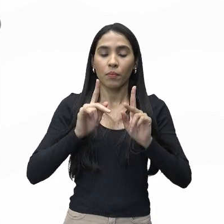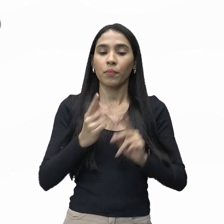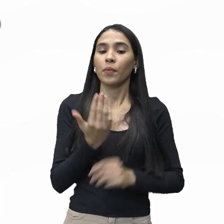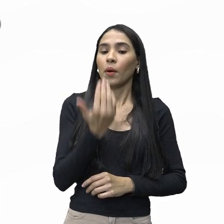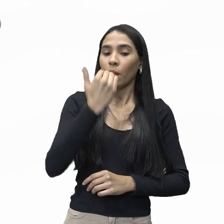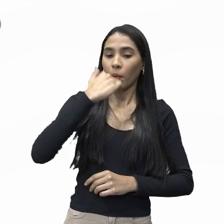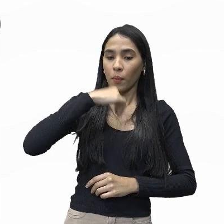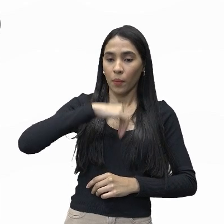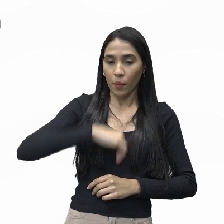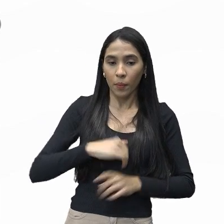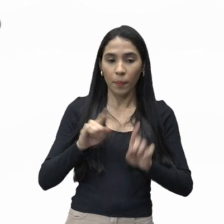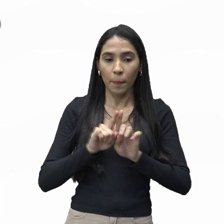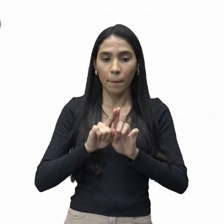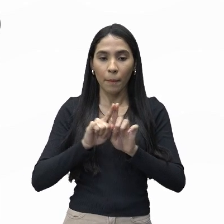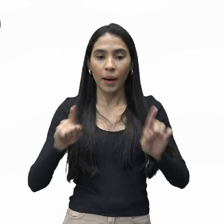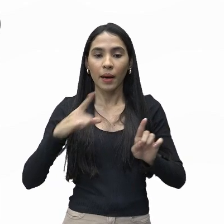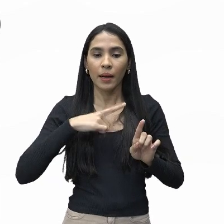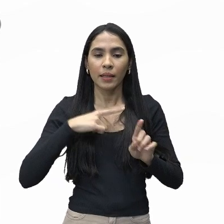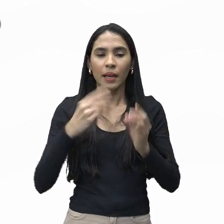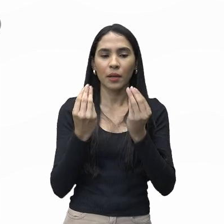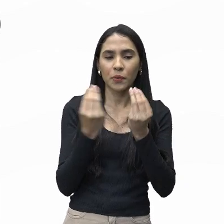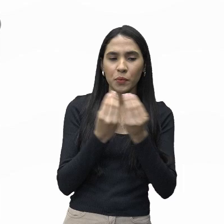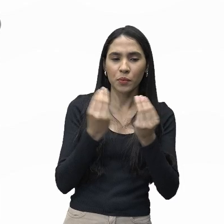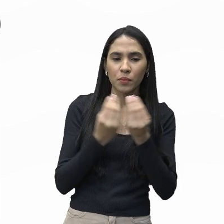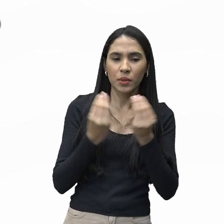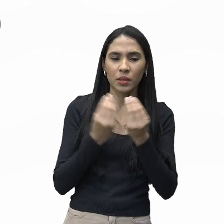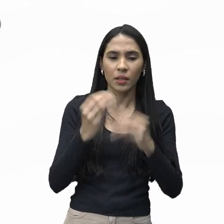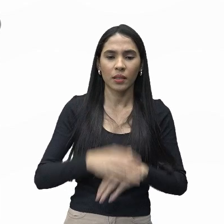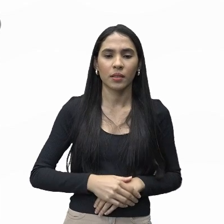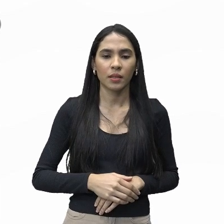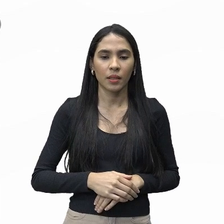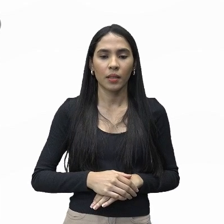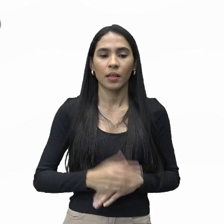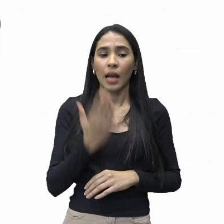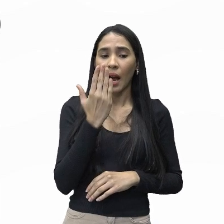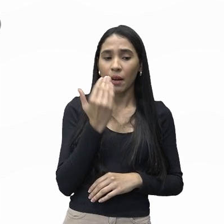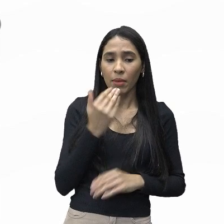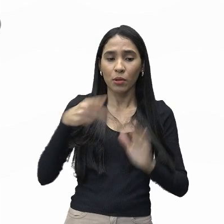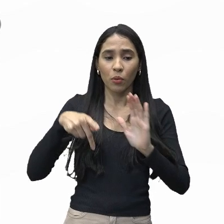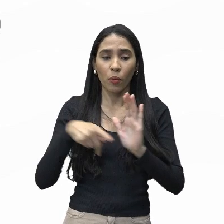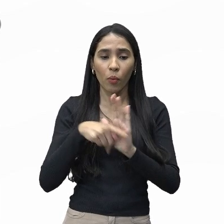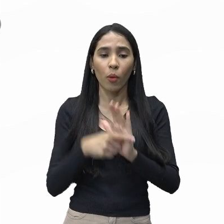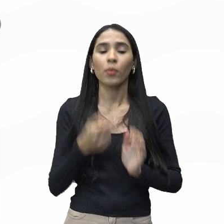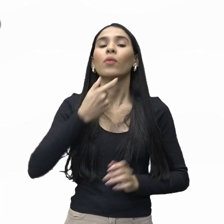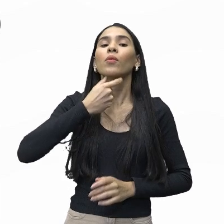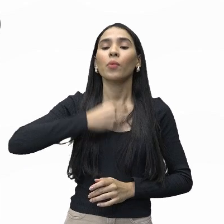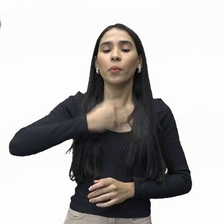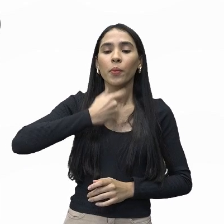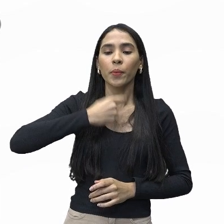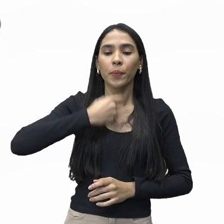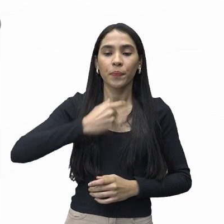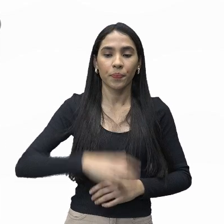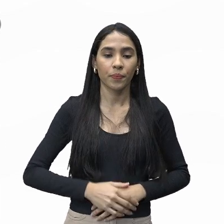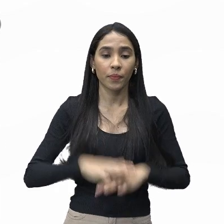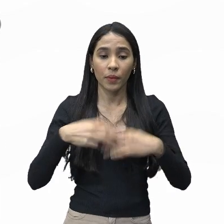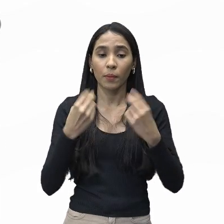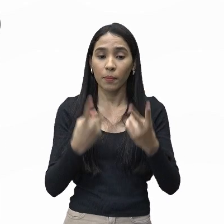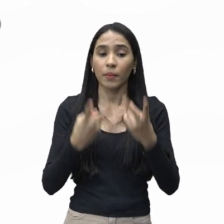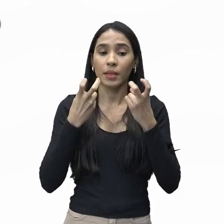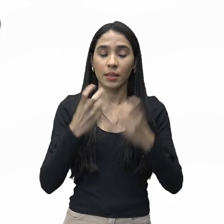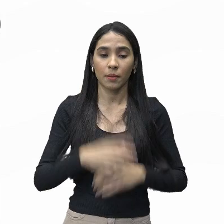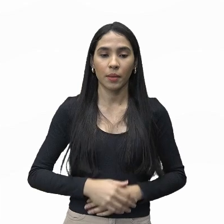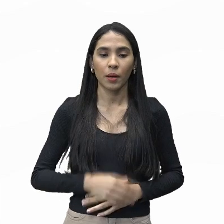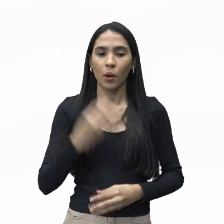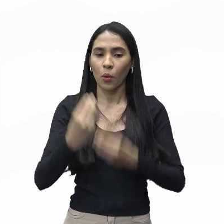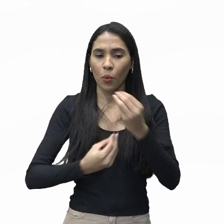mas produzem e secretam substâncias digestivas sobre esses alimentos no interior do tubo digestório. Então a gente vai observar aí